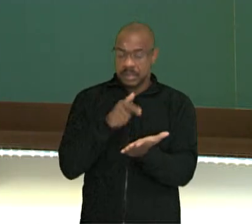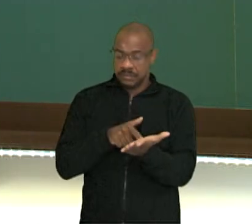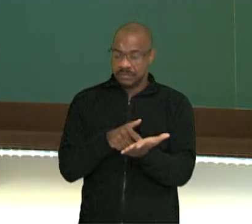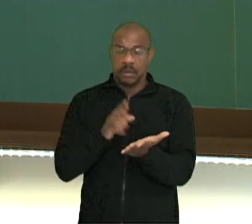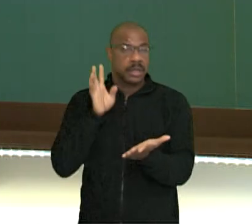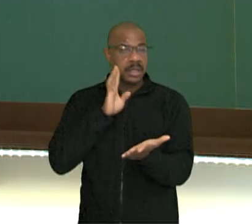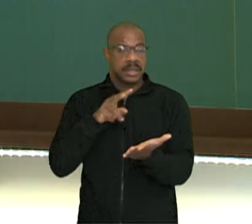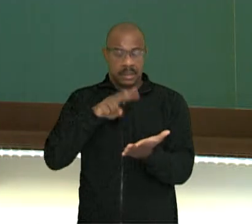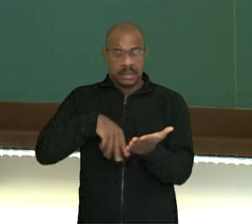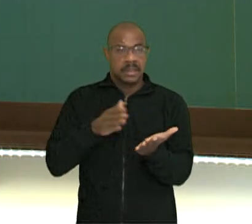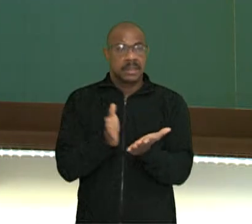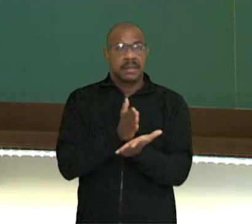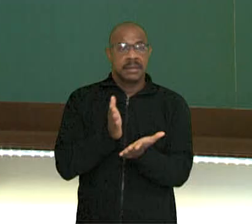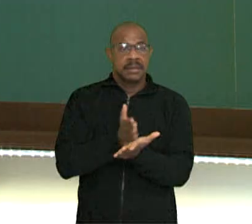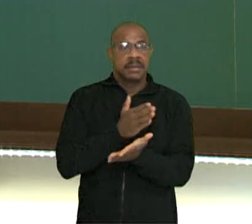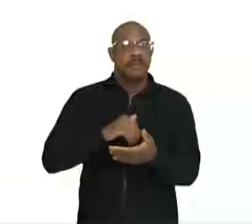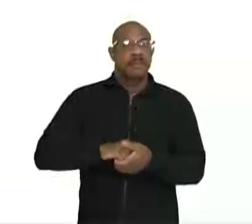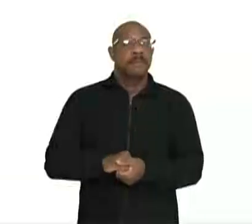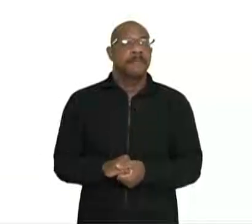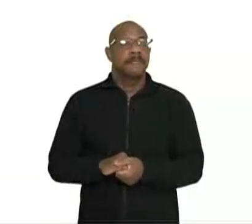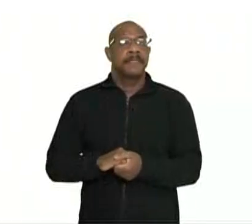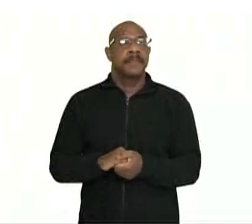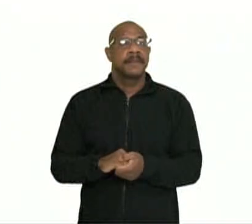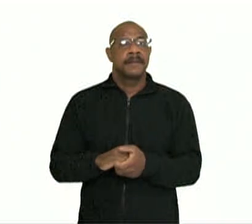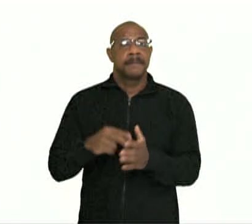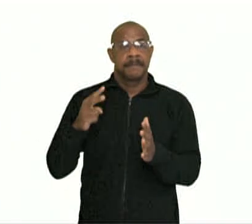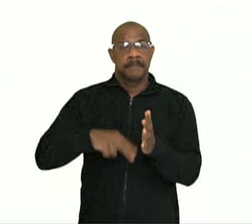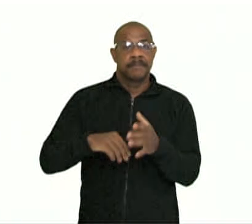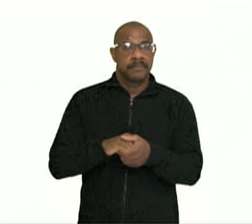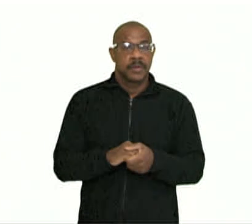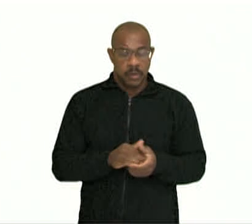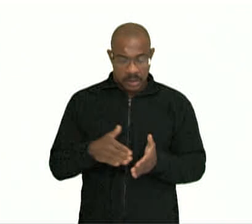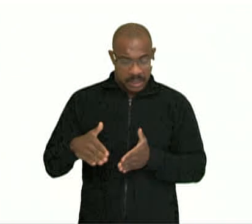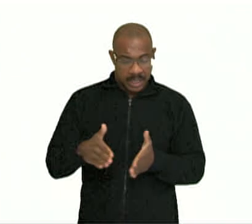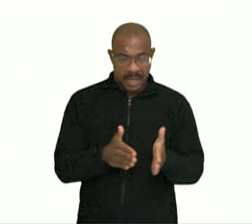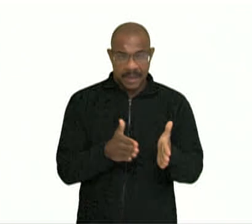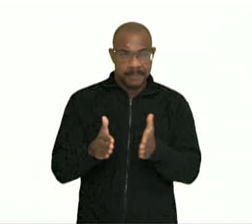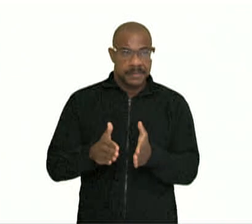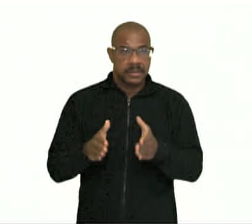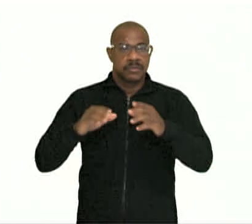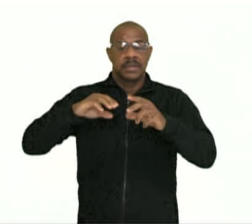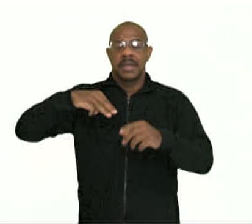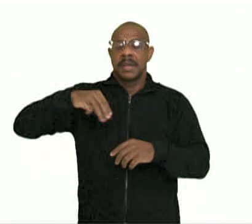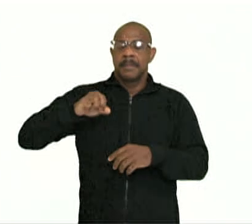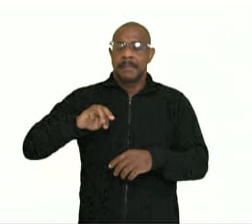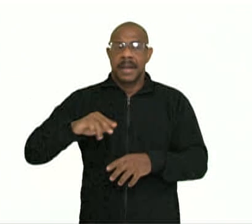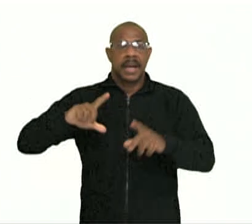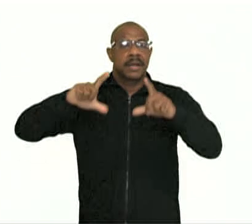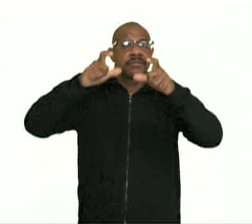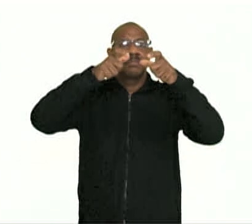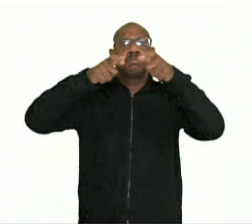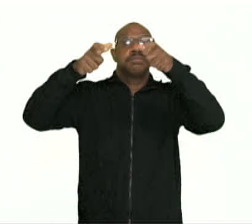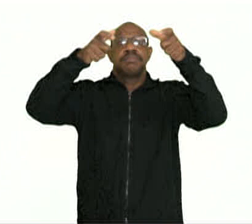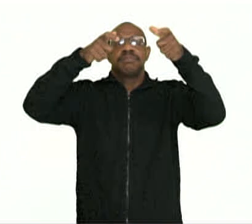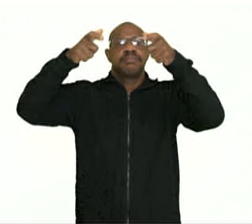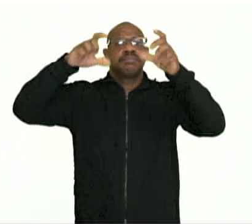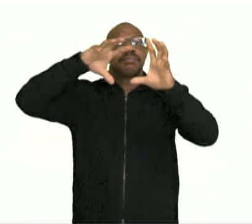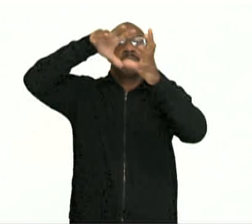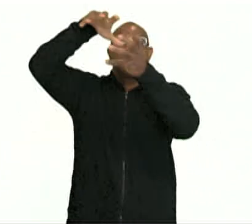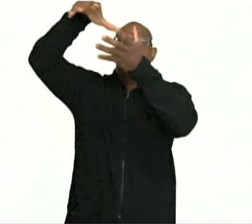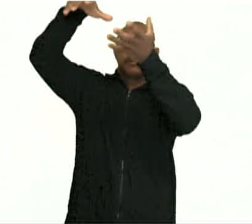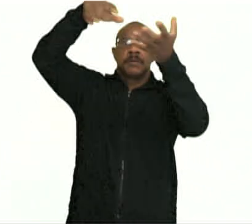de leitura, hein? Já vou aproveitar de falar aqui. A Caminho de Marte, a incrível jornada de um cientista brasileiro até a